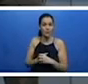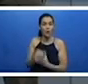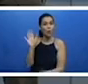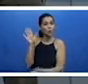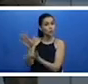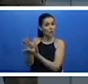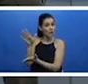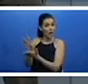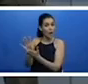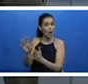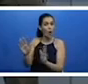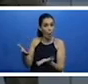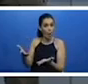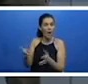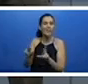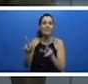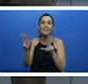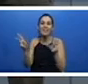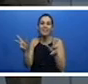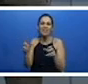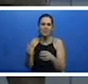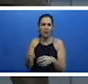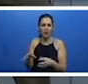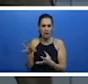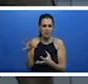gelatinosa na superfície da pele, da epiderme.